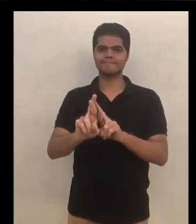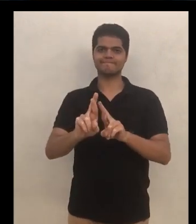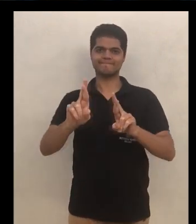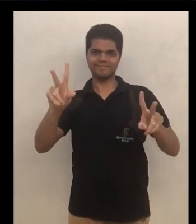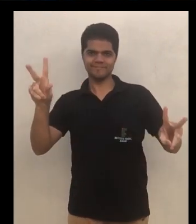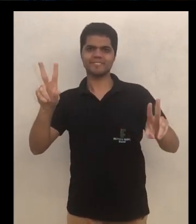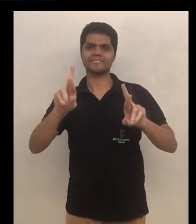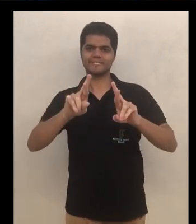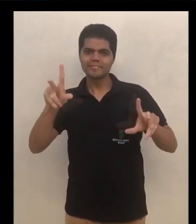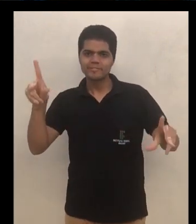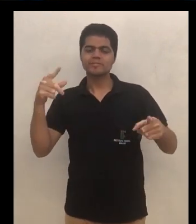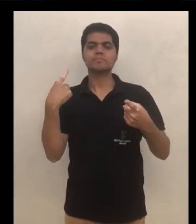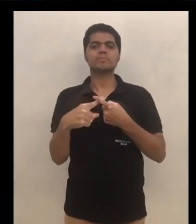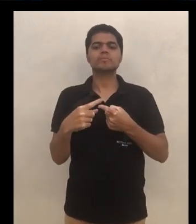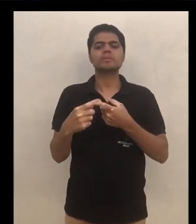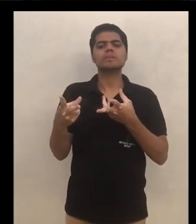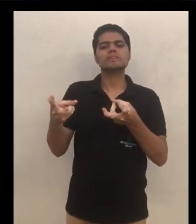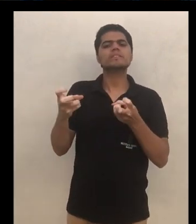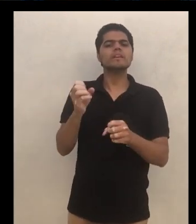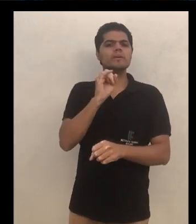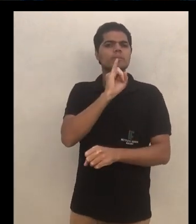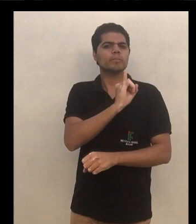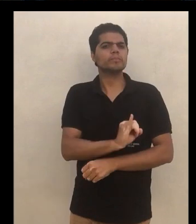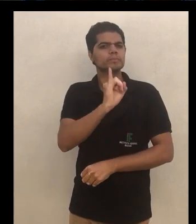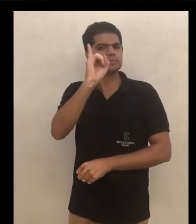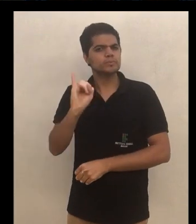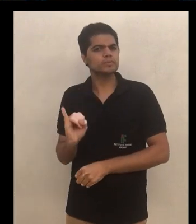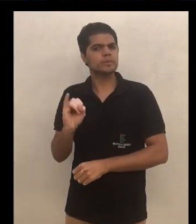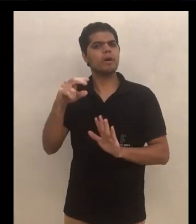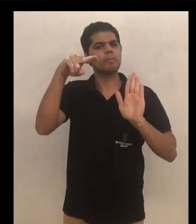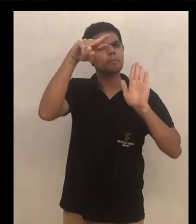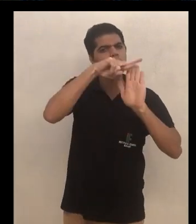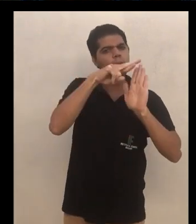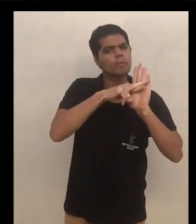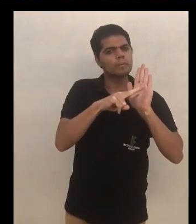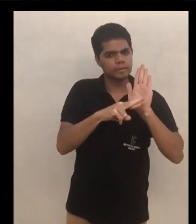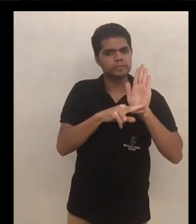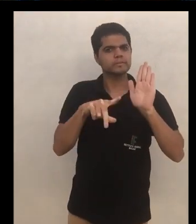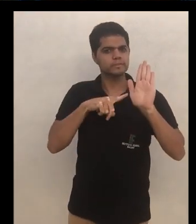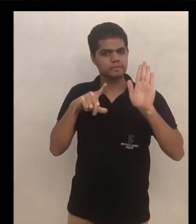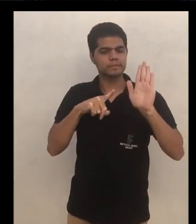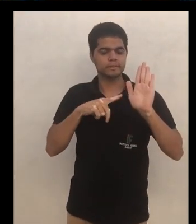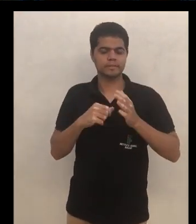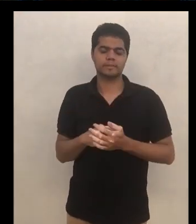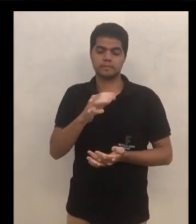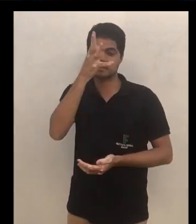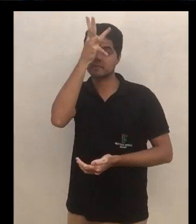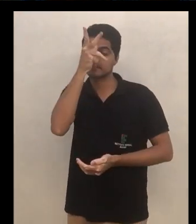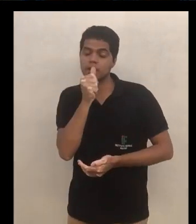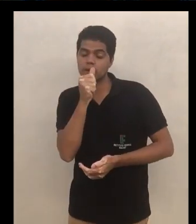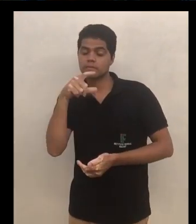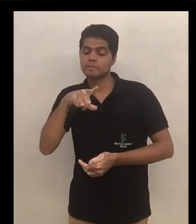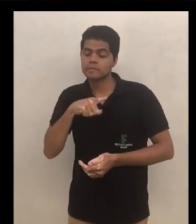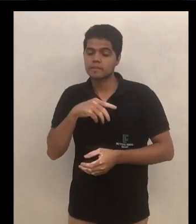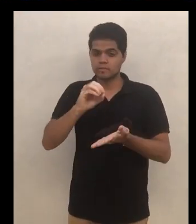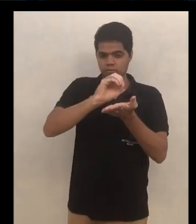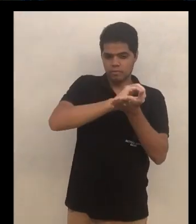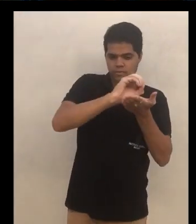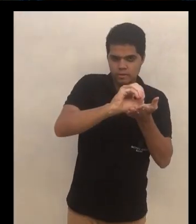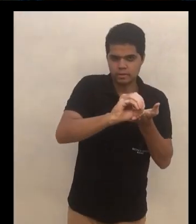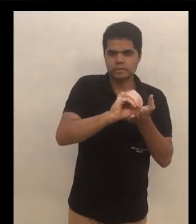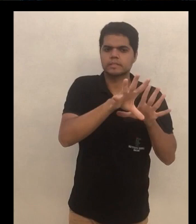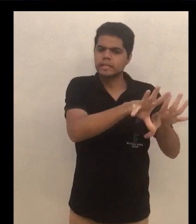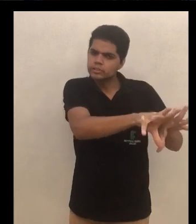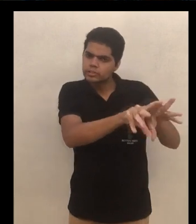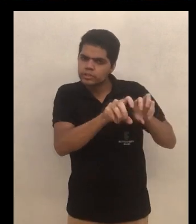coisas, porém eles se diferenciam, porque tem uma instrução normativa, né? Essas aves do sistema orgânico, elas podem ser